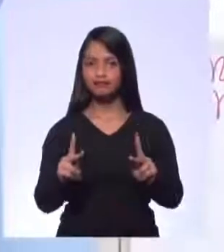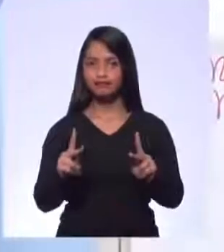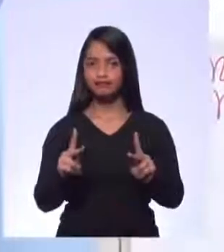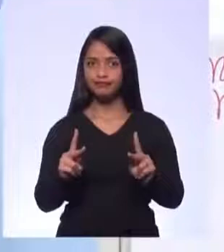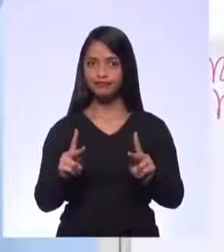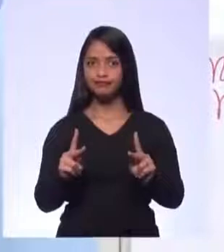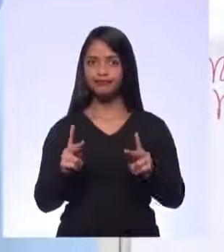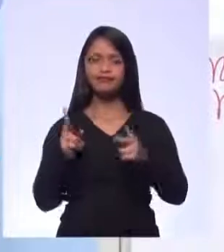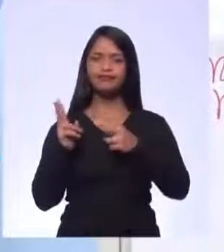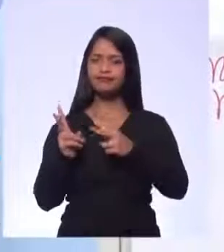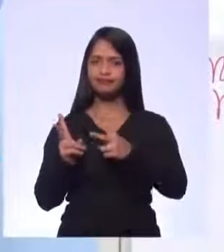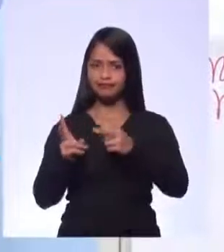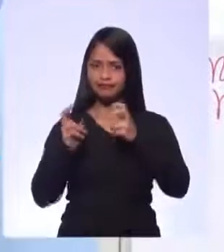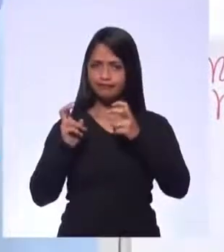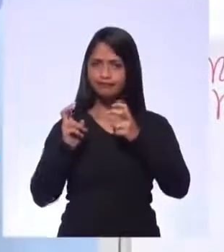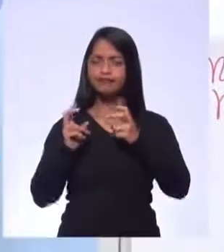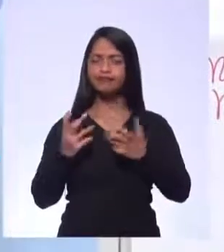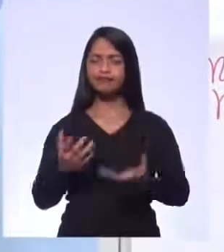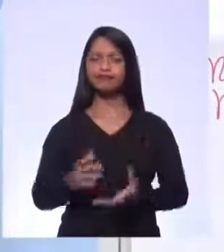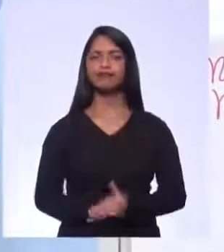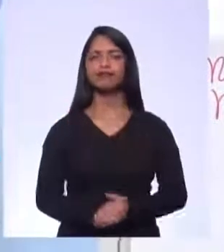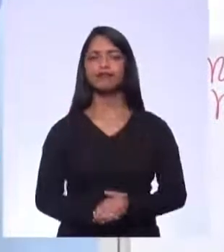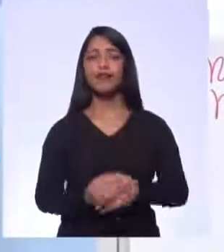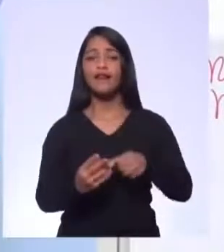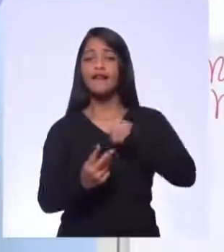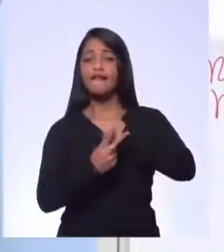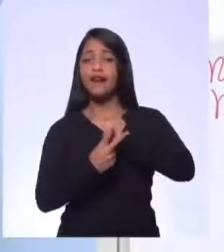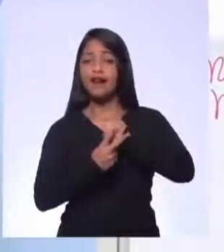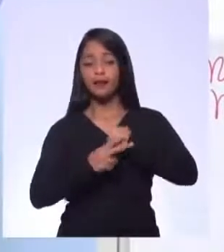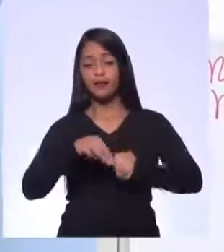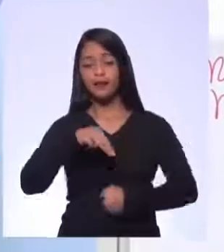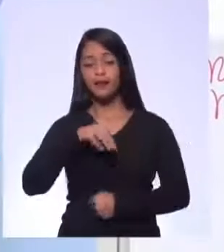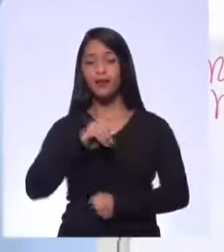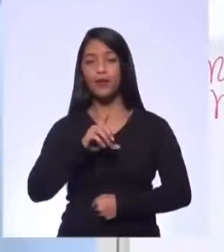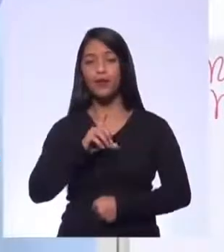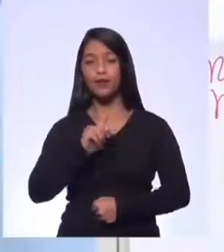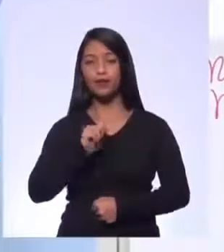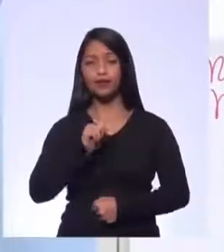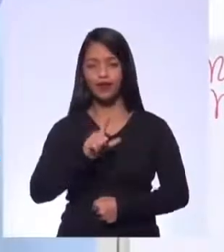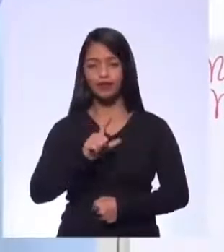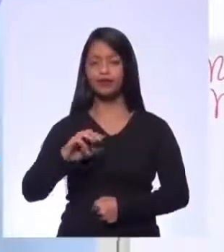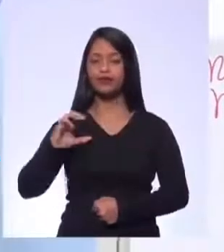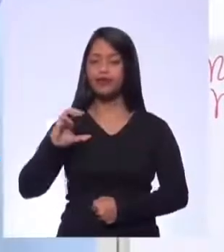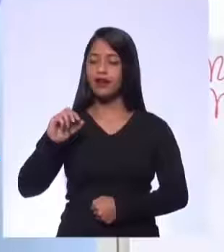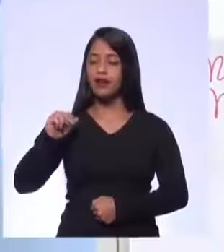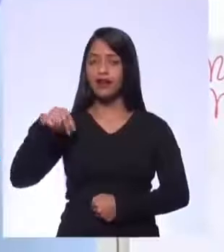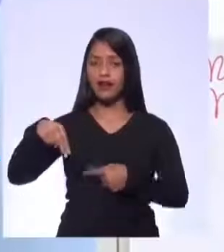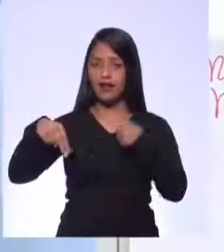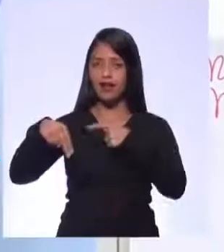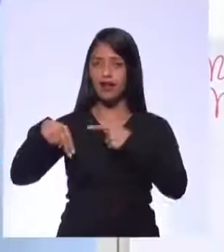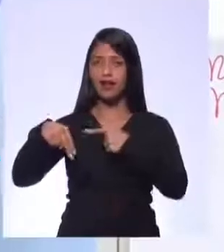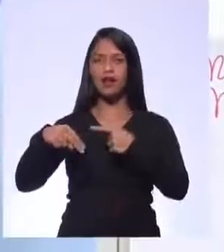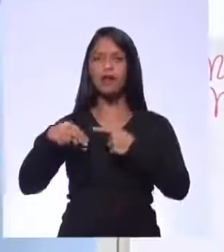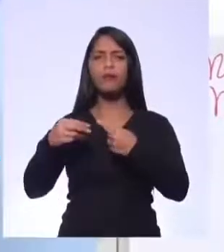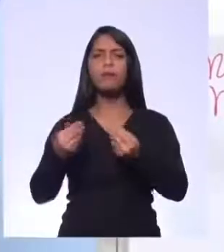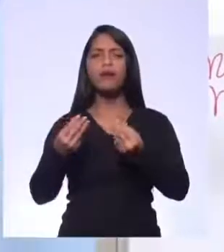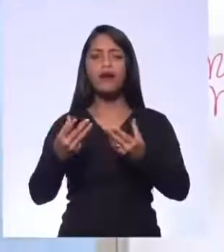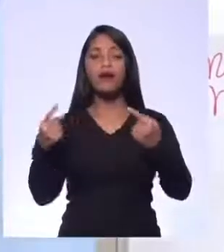vocês perceberam como a gente usa o verbo moldar o can? Né? É para falar das nossas capacidades e das